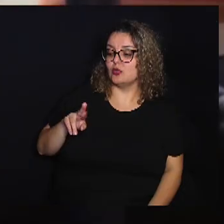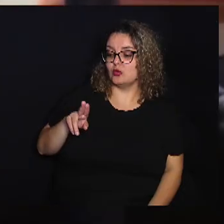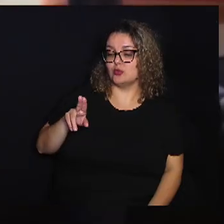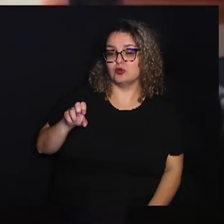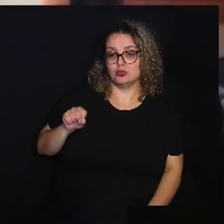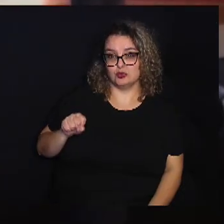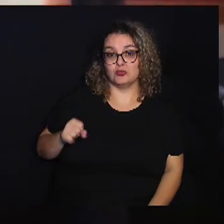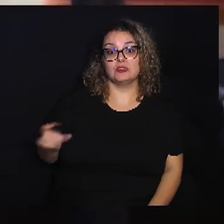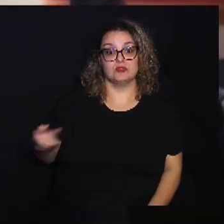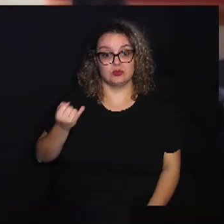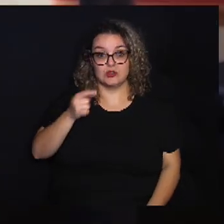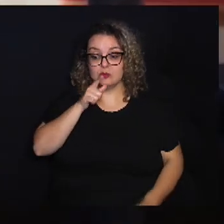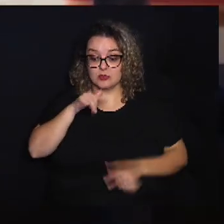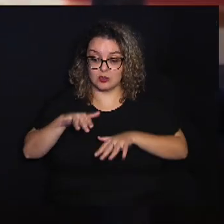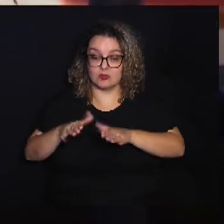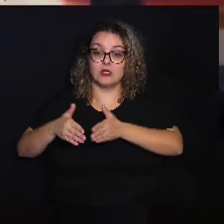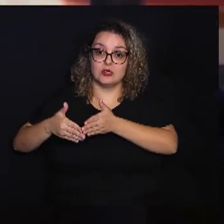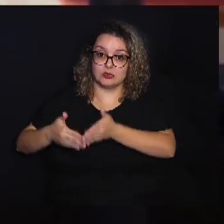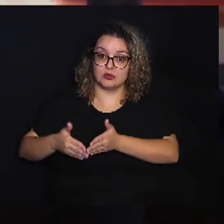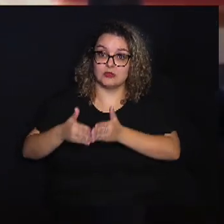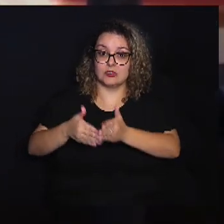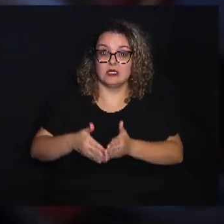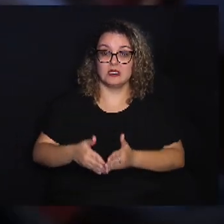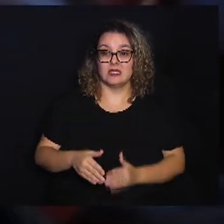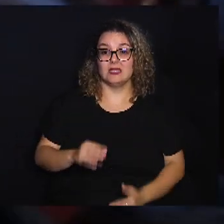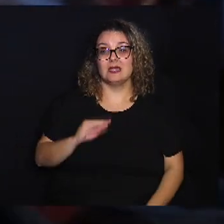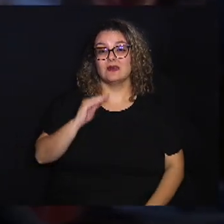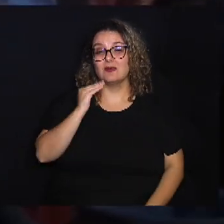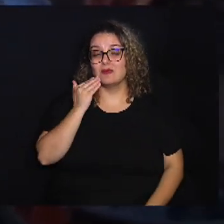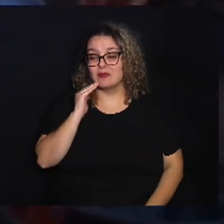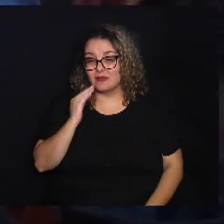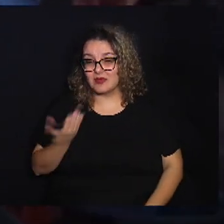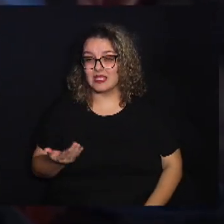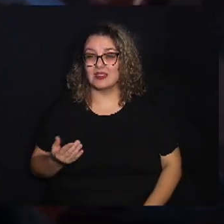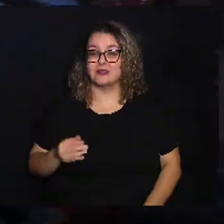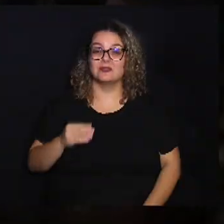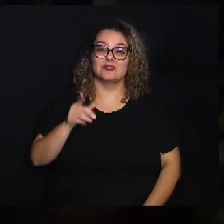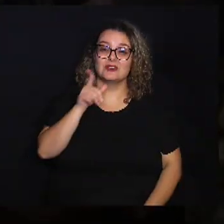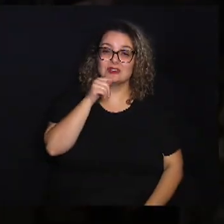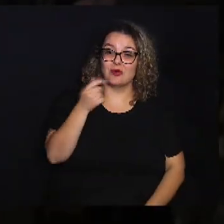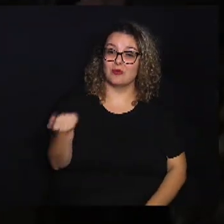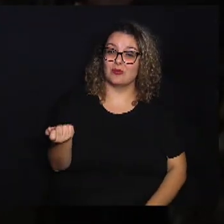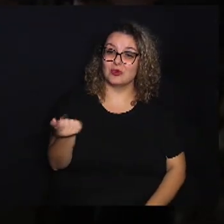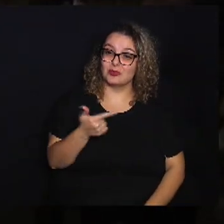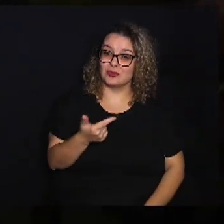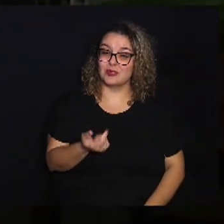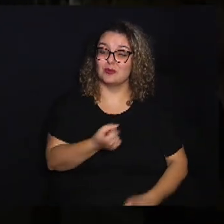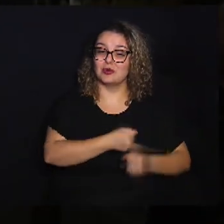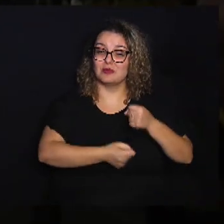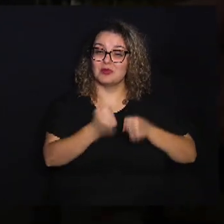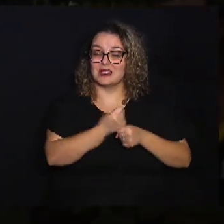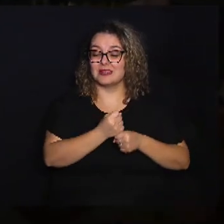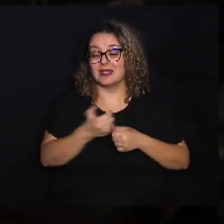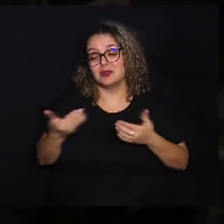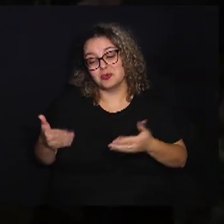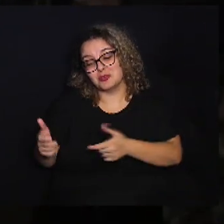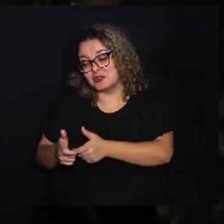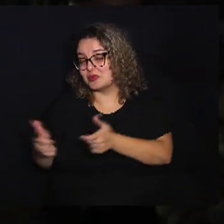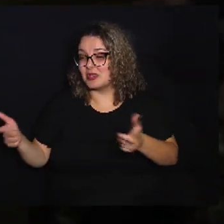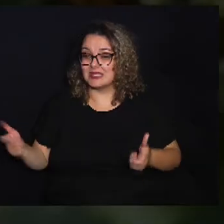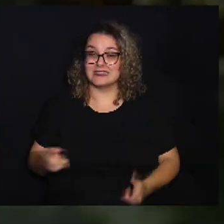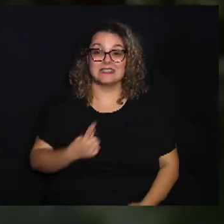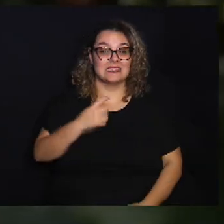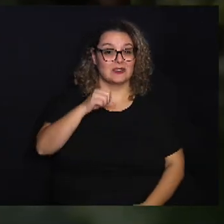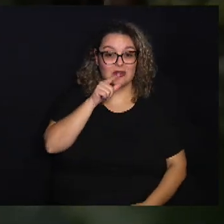abastecimento e navegação, está com um déficit de água maior que no ano passado. Ao todo, 19 rios receberam neste